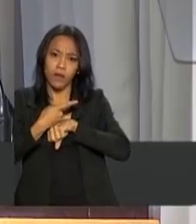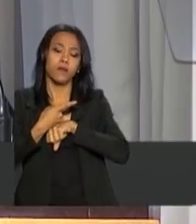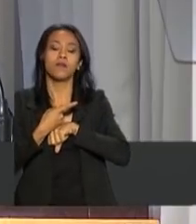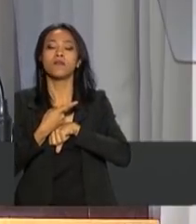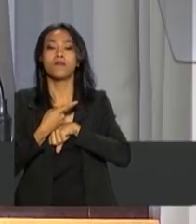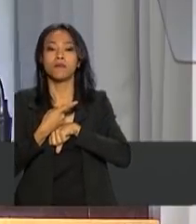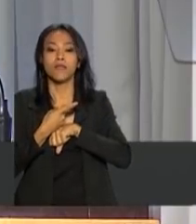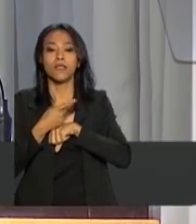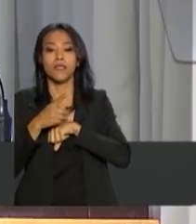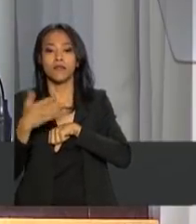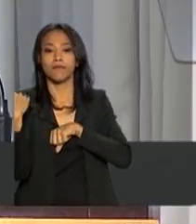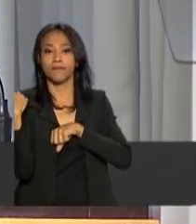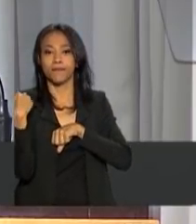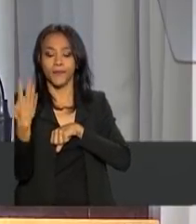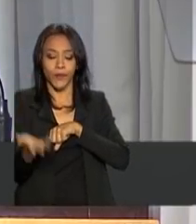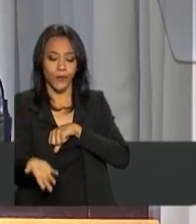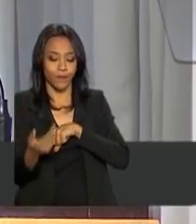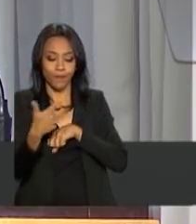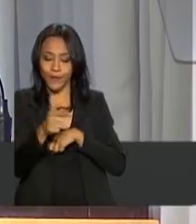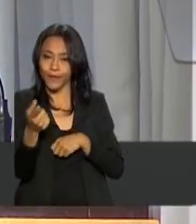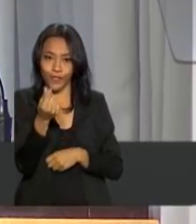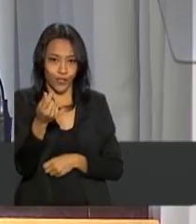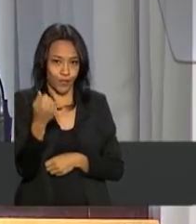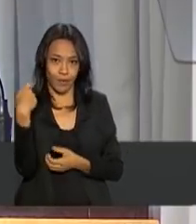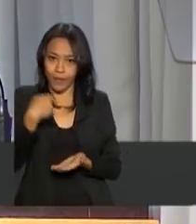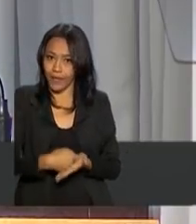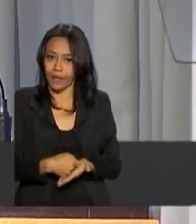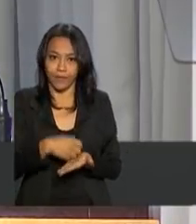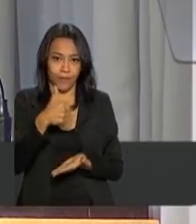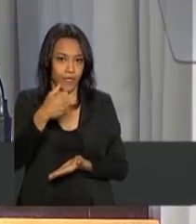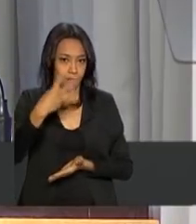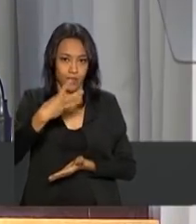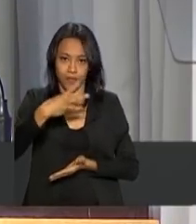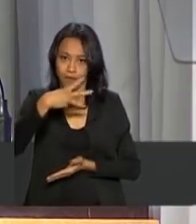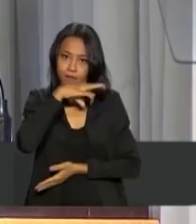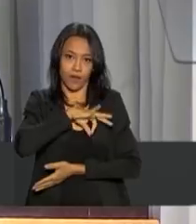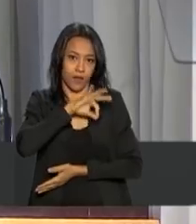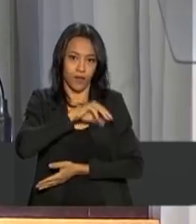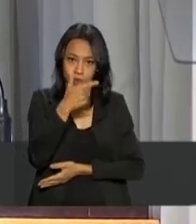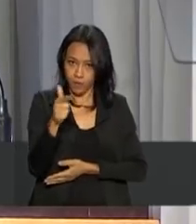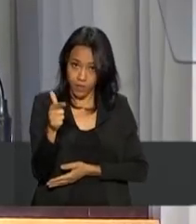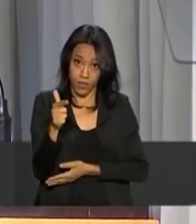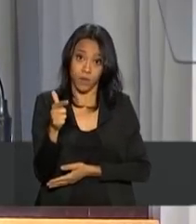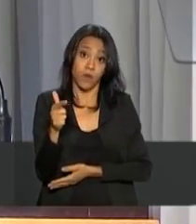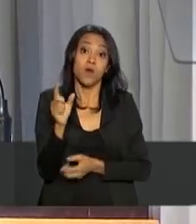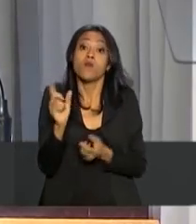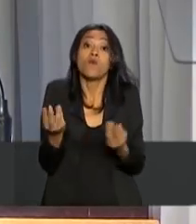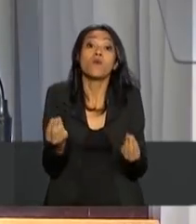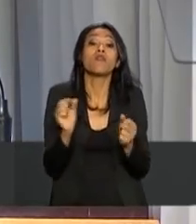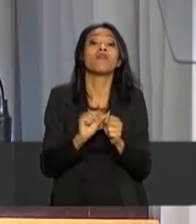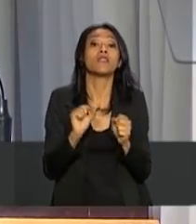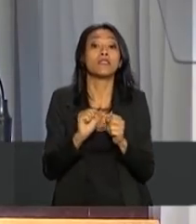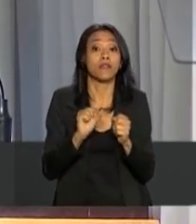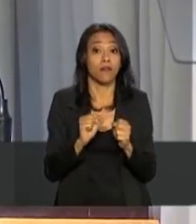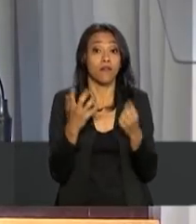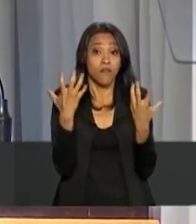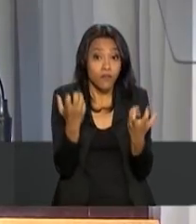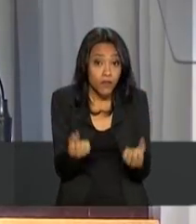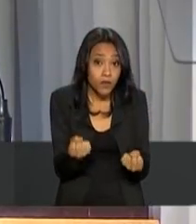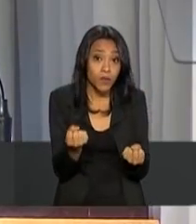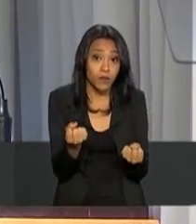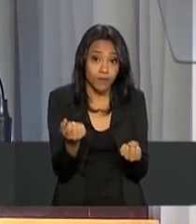né? Disseram, não temos dinheiro para pagar 13º salário. A União precisa dar um jeito nisso. O que é que eu fiz? Nós tínhamos estabelecido a chamada